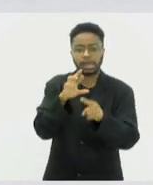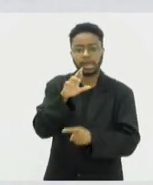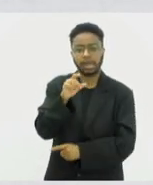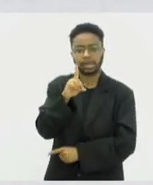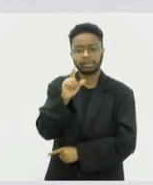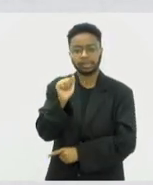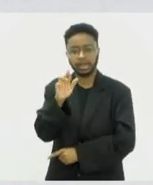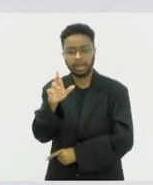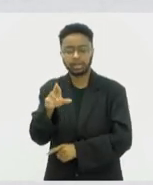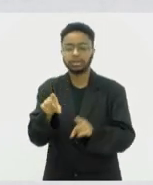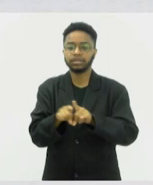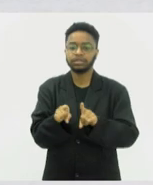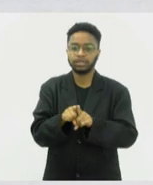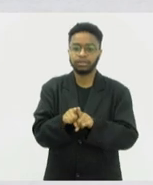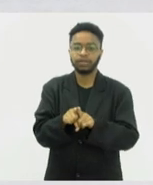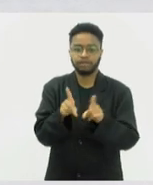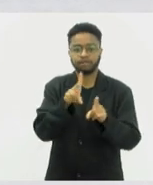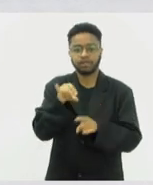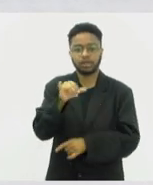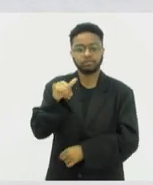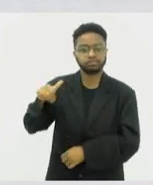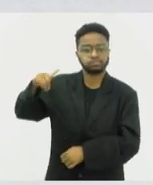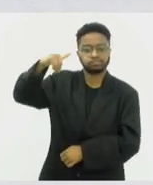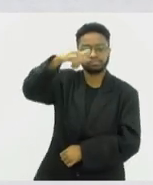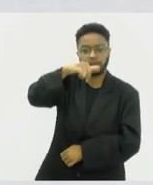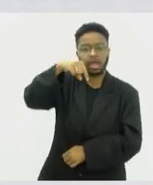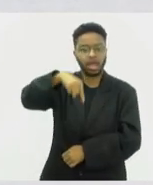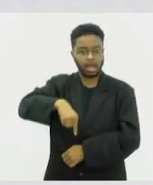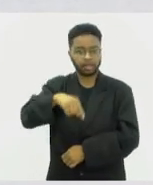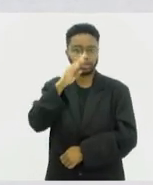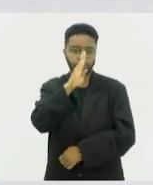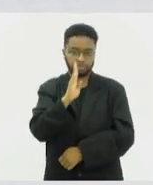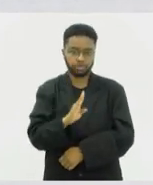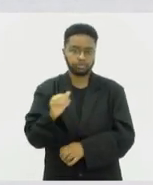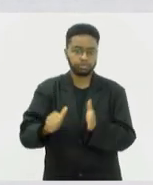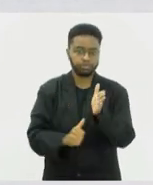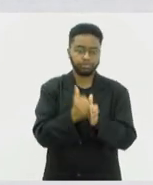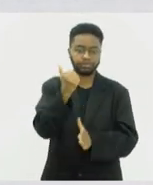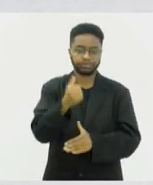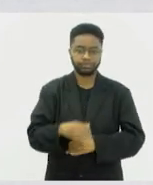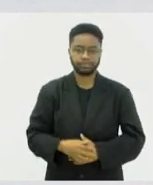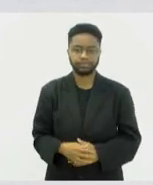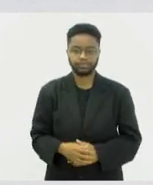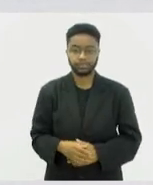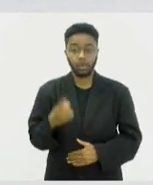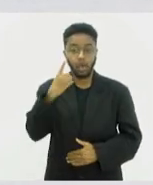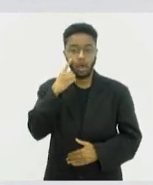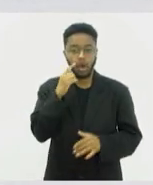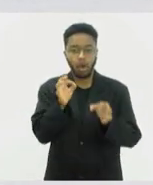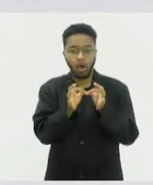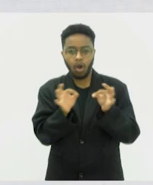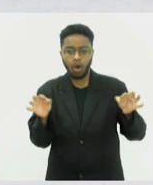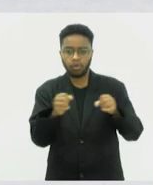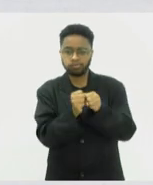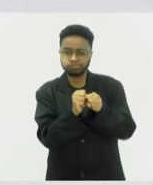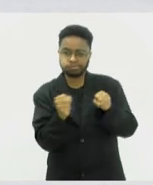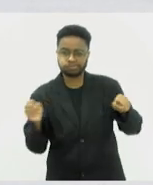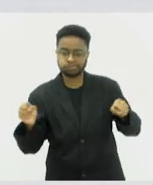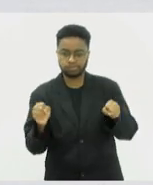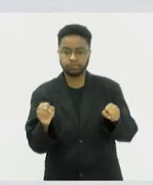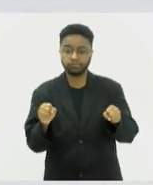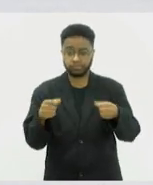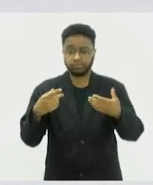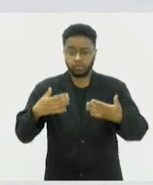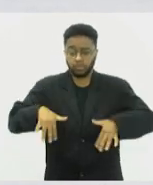e que tem previsão de sobrevoar pela primeira vez o espaço aéreo brasileiro. Olha só o tamanho desse navio,